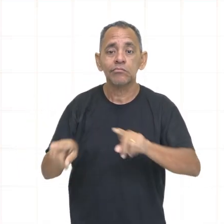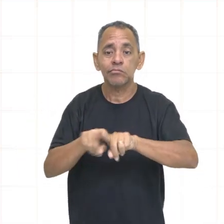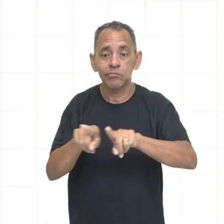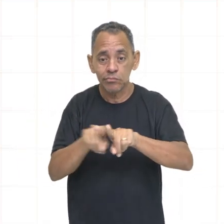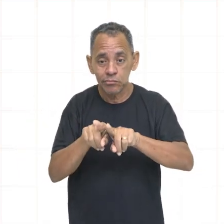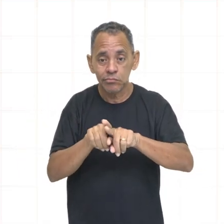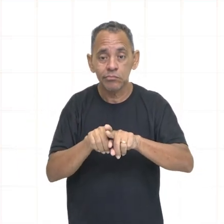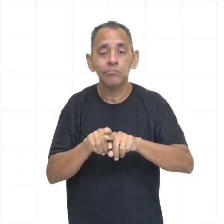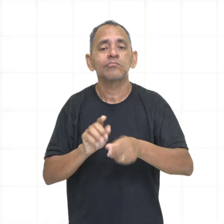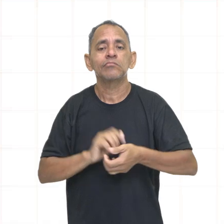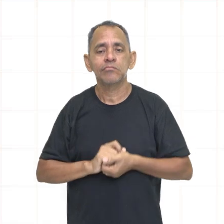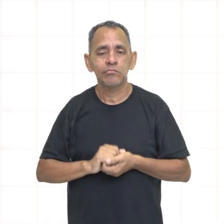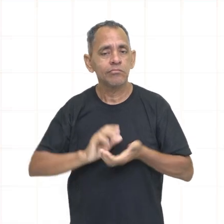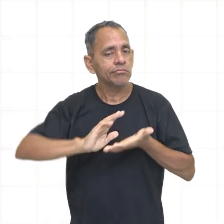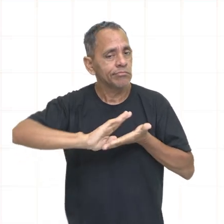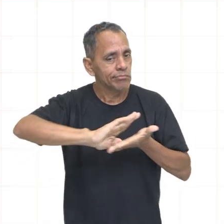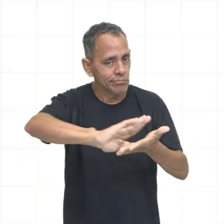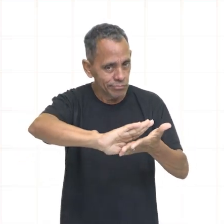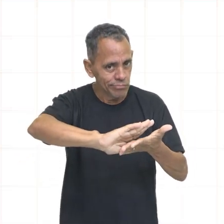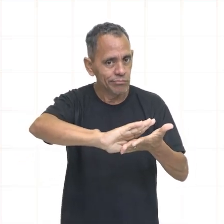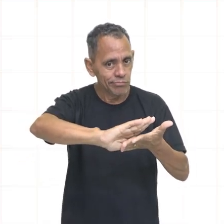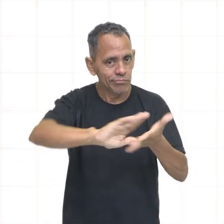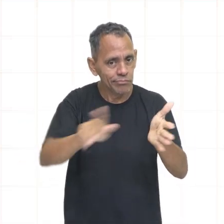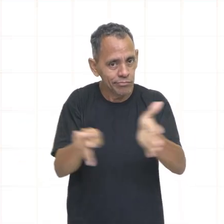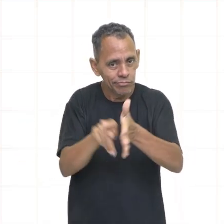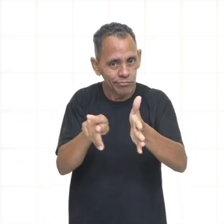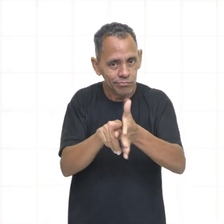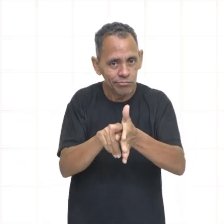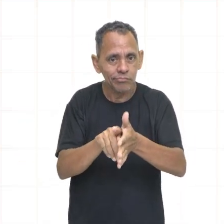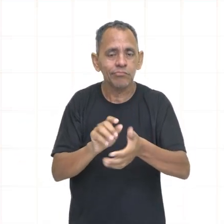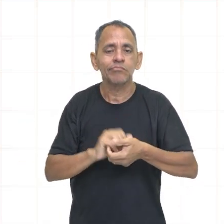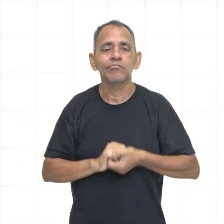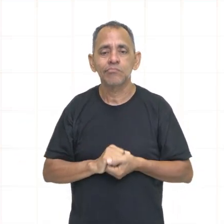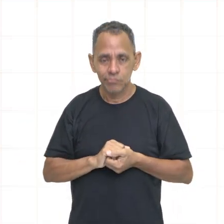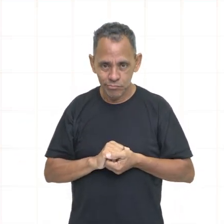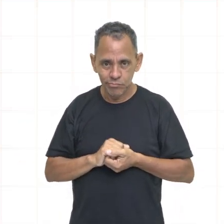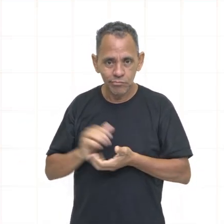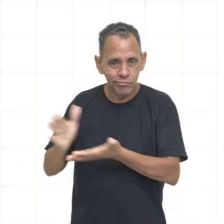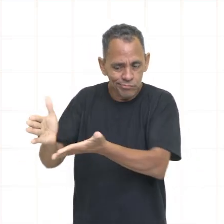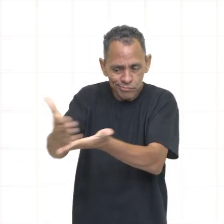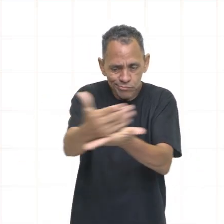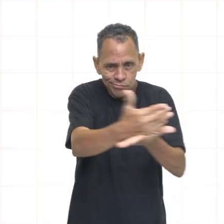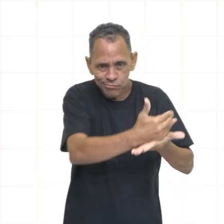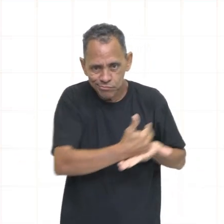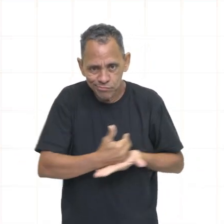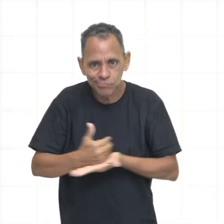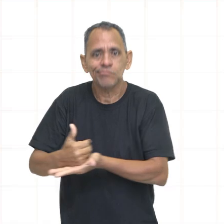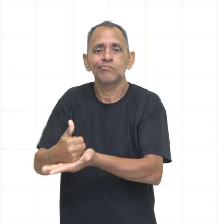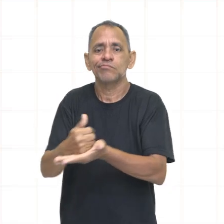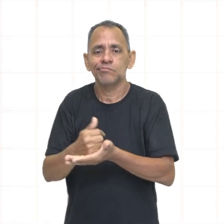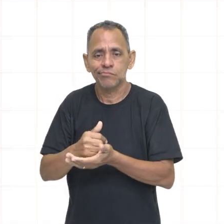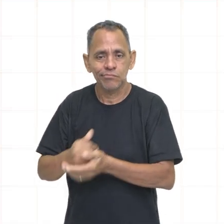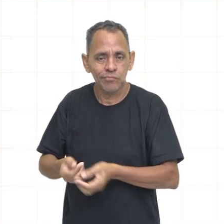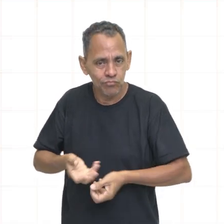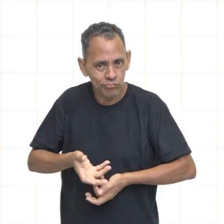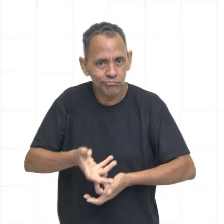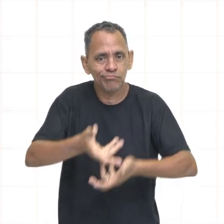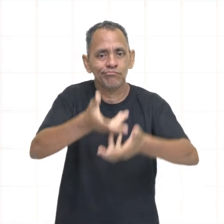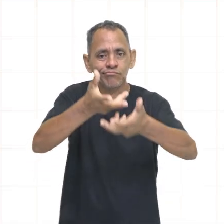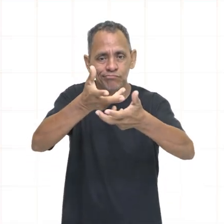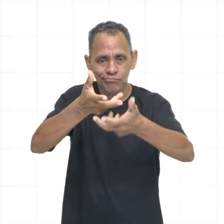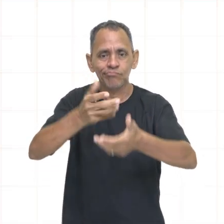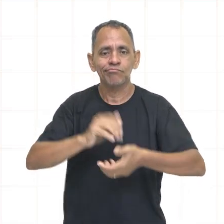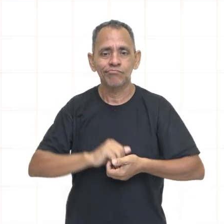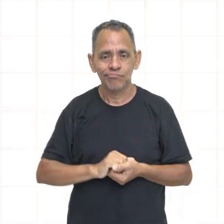encarregado de ser o agente financiador de depositário dos recursos oriundos do incentivo fiscais. Já existia um Banco